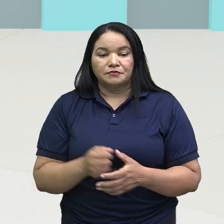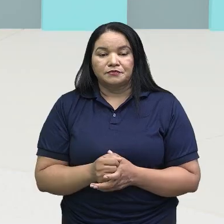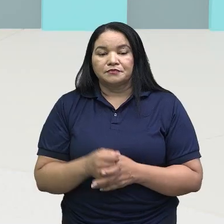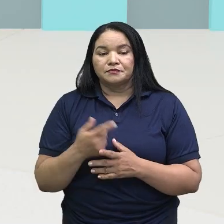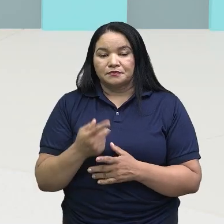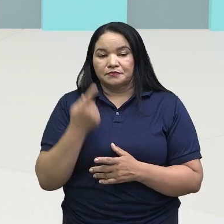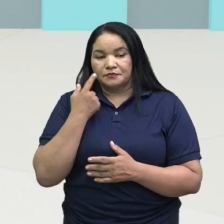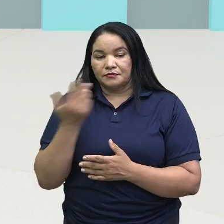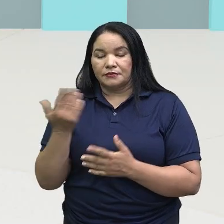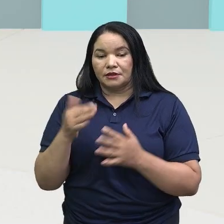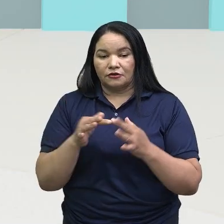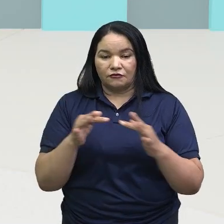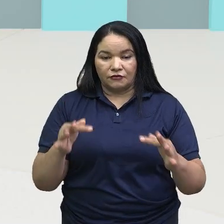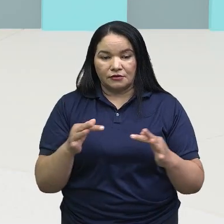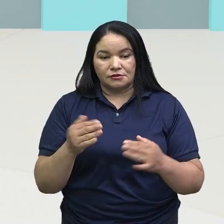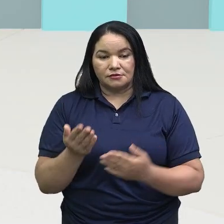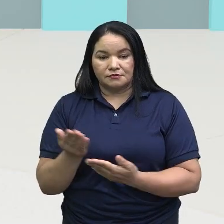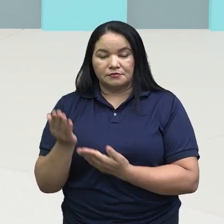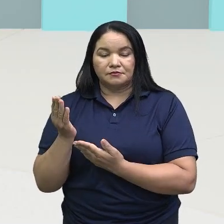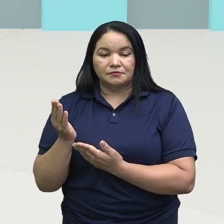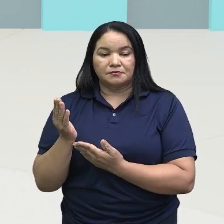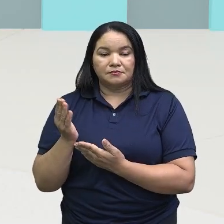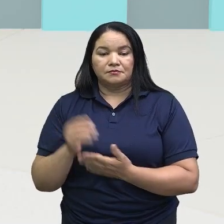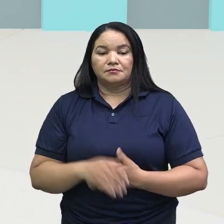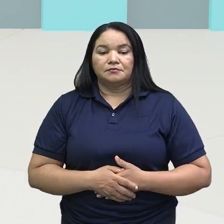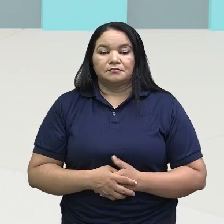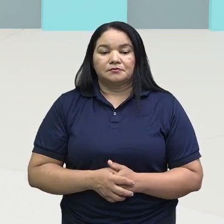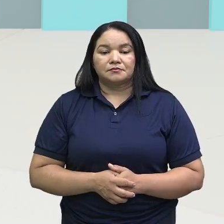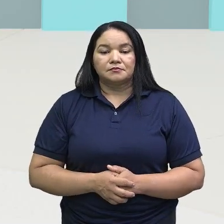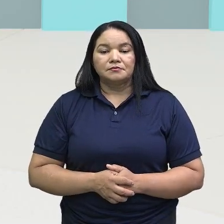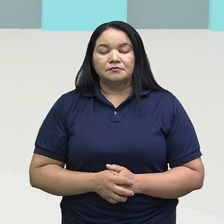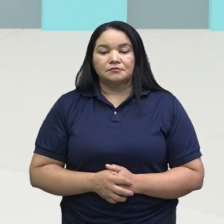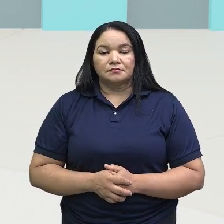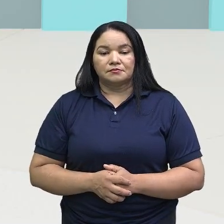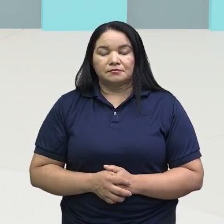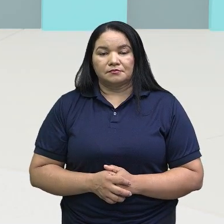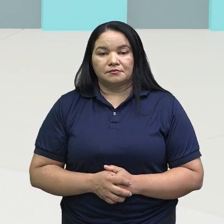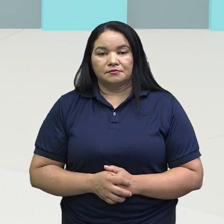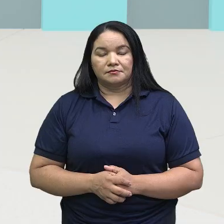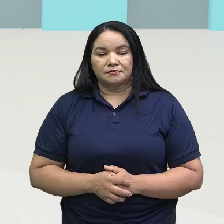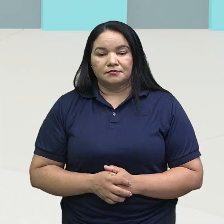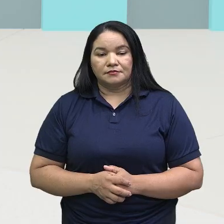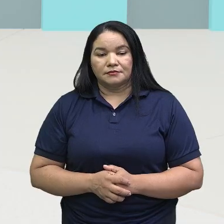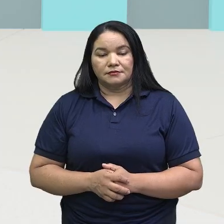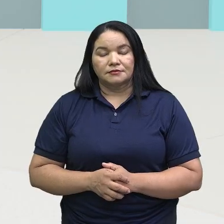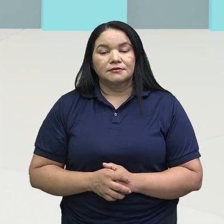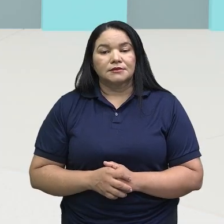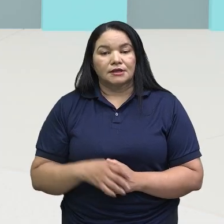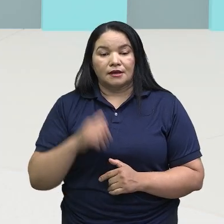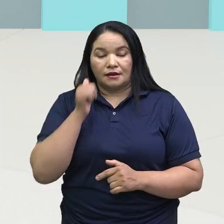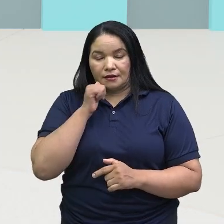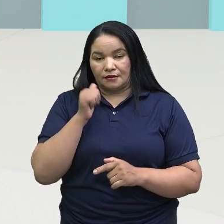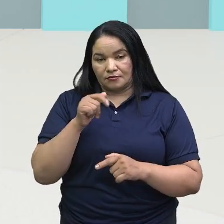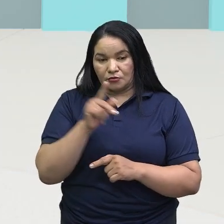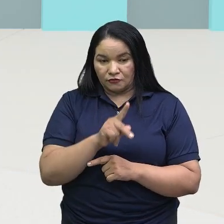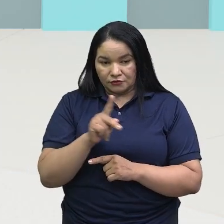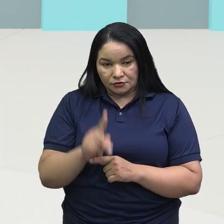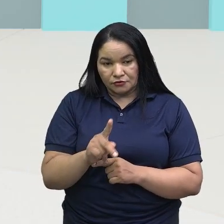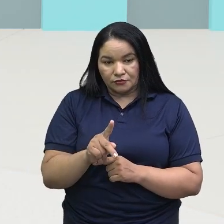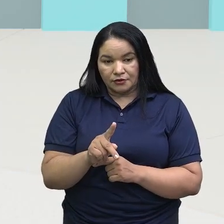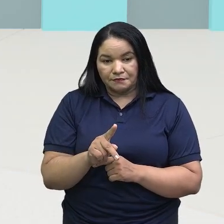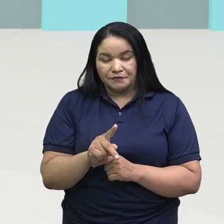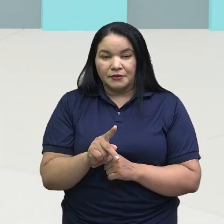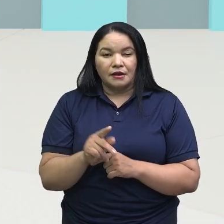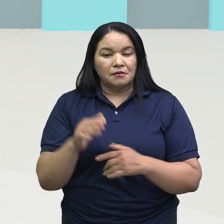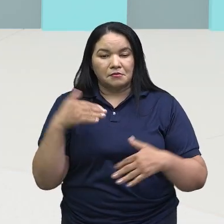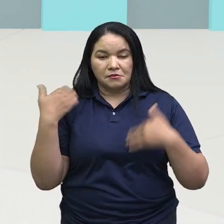professora excursionou por várias cidades do interior. Né? A professora excursionou por várias cidades